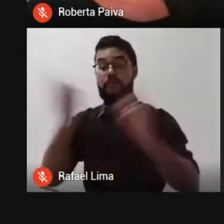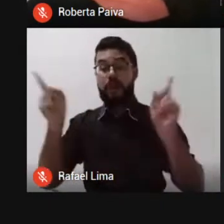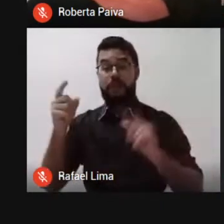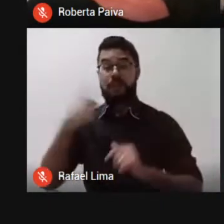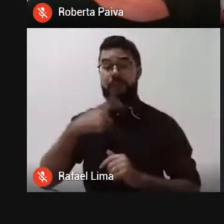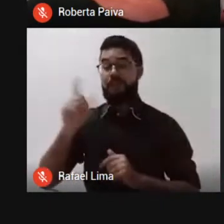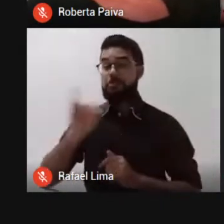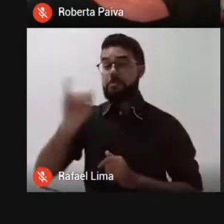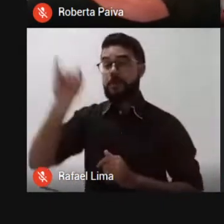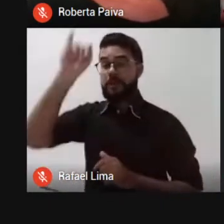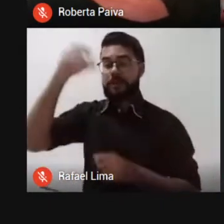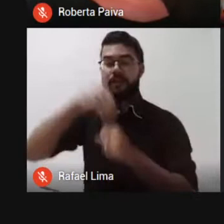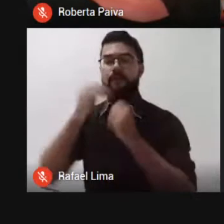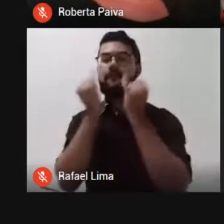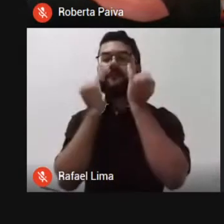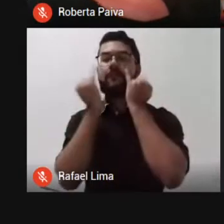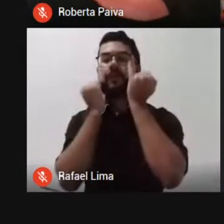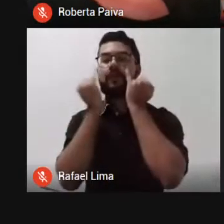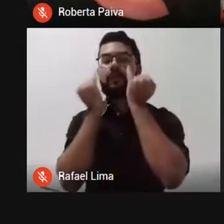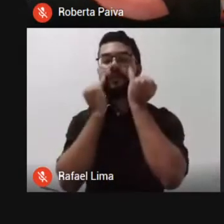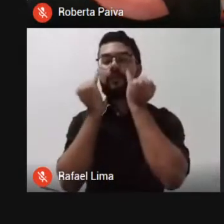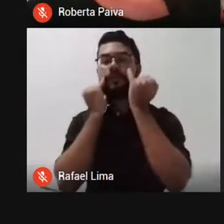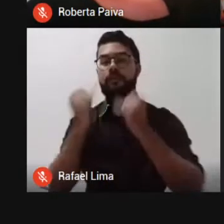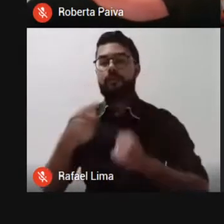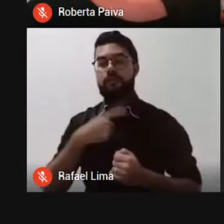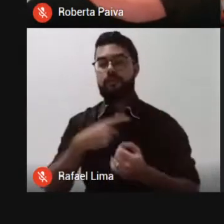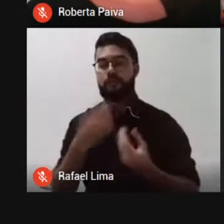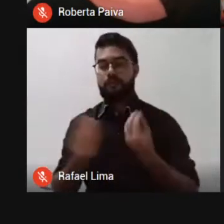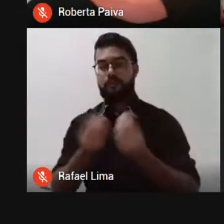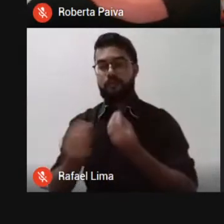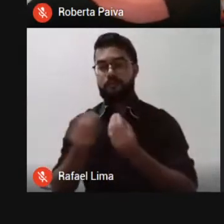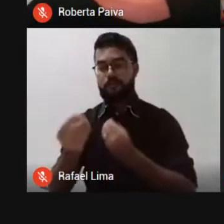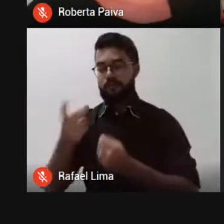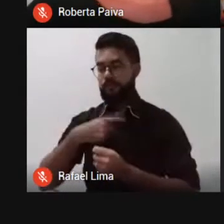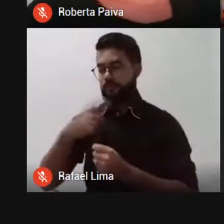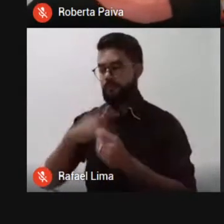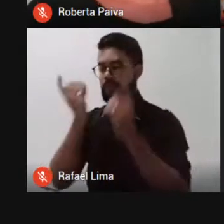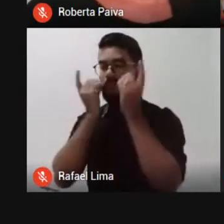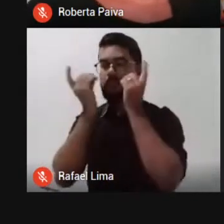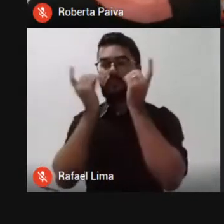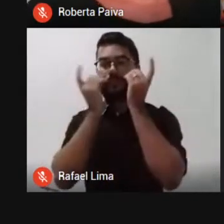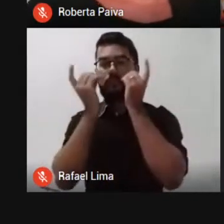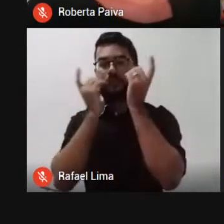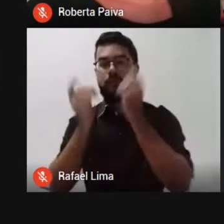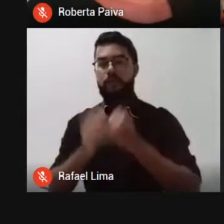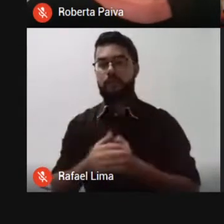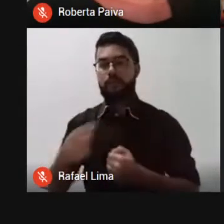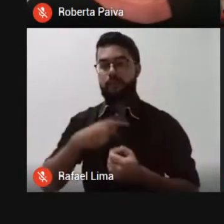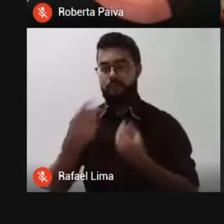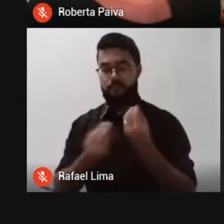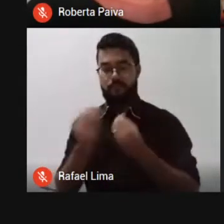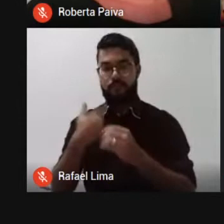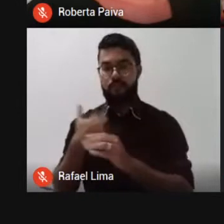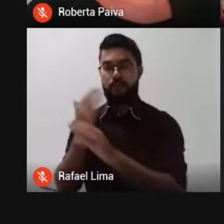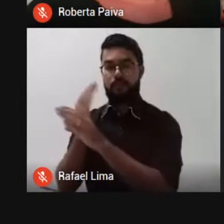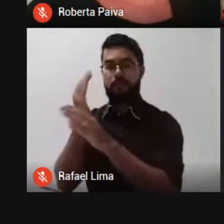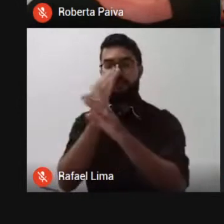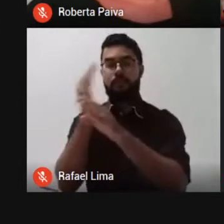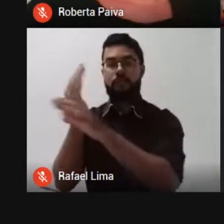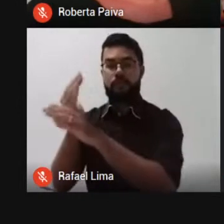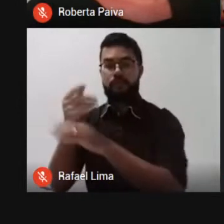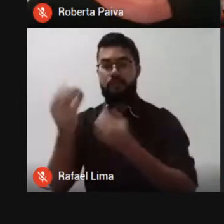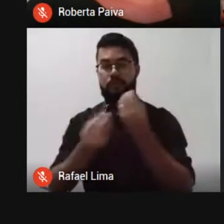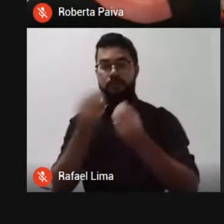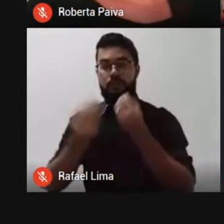de informações dentro dele, né? Existe uma tabela de dados imensa aí. Eu trouxe aqui só para vocês terem ideia da área